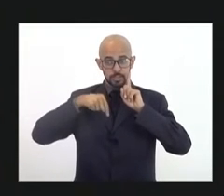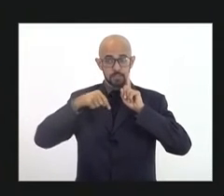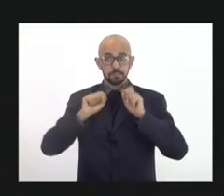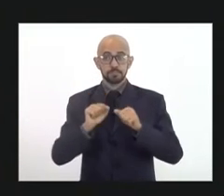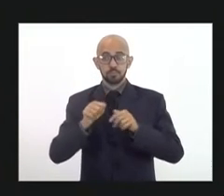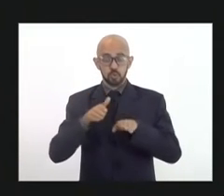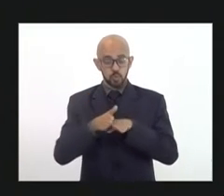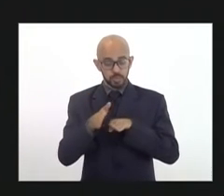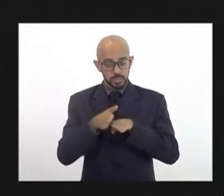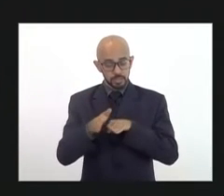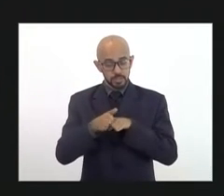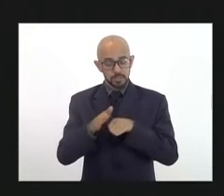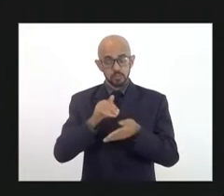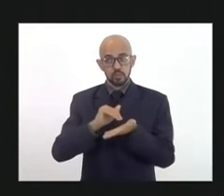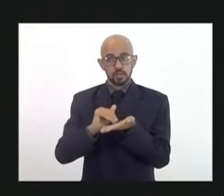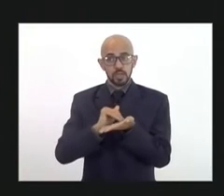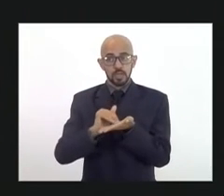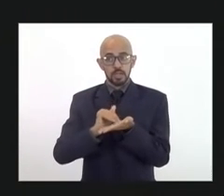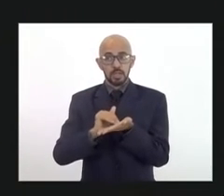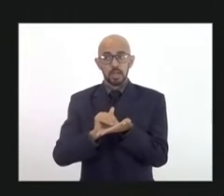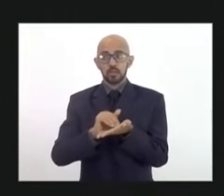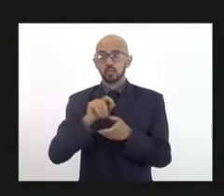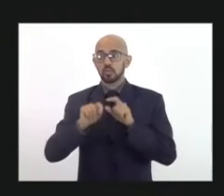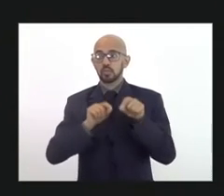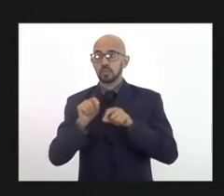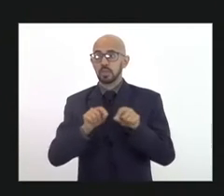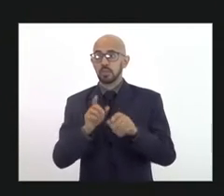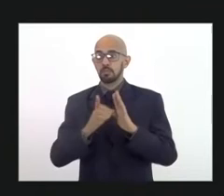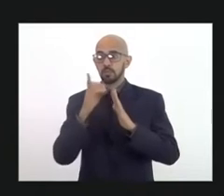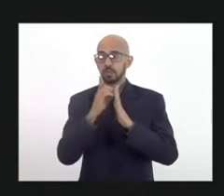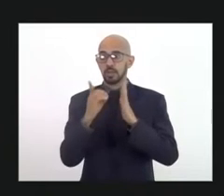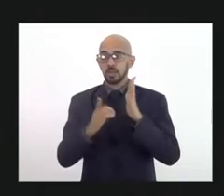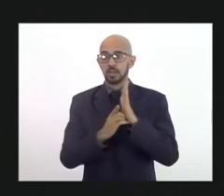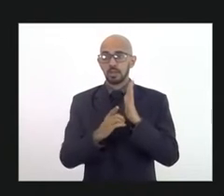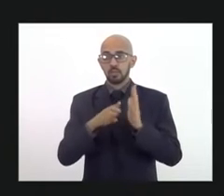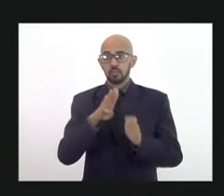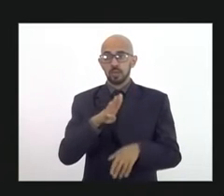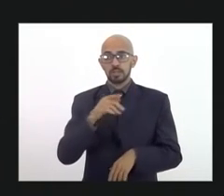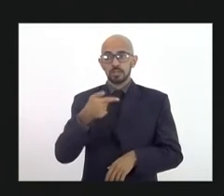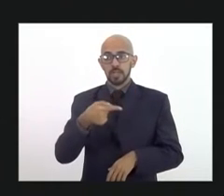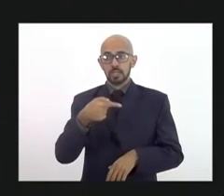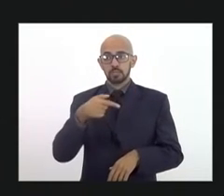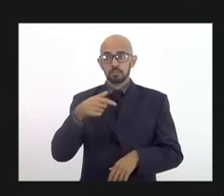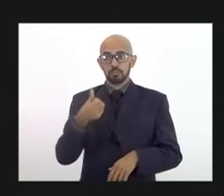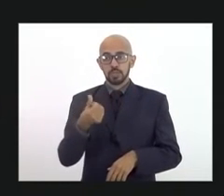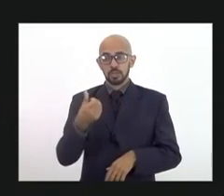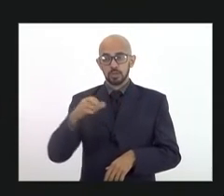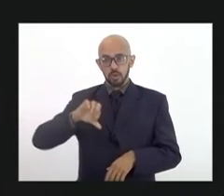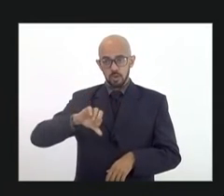secretário, à luz do decreto 47619,